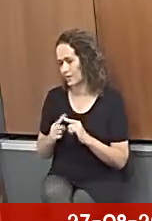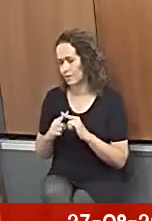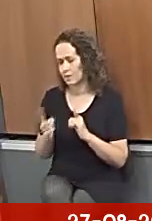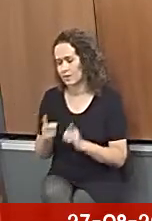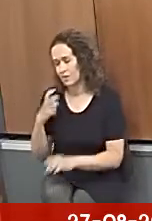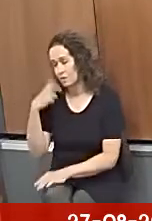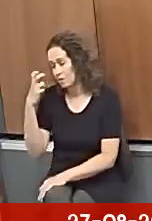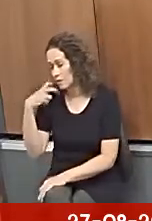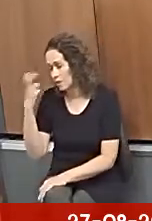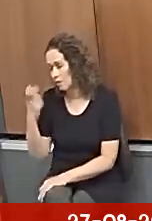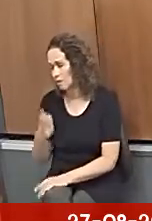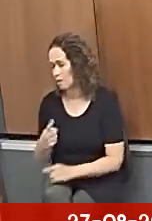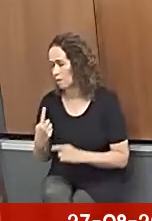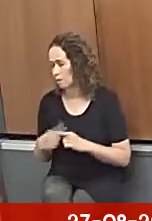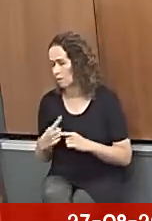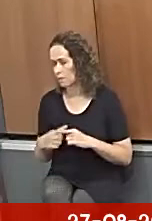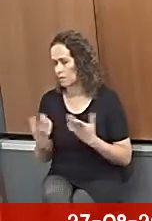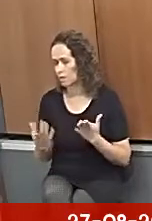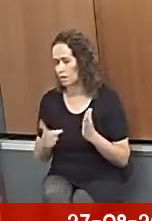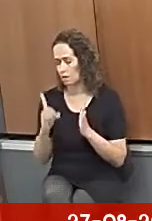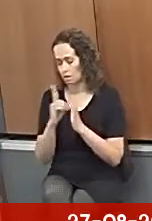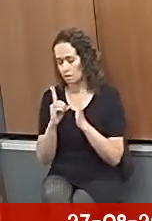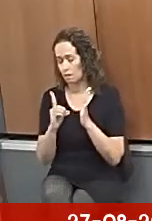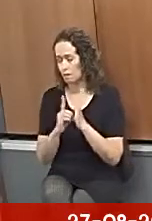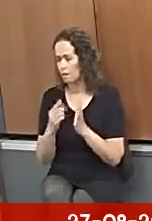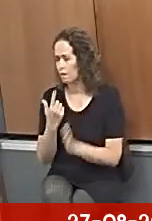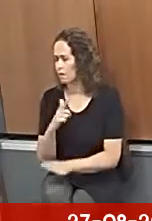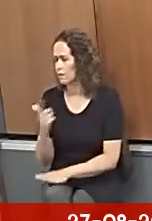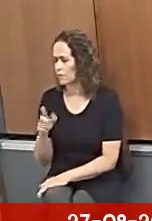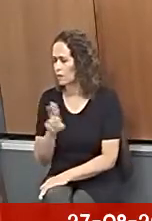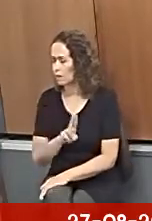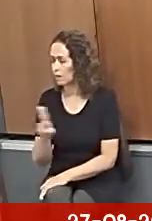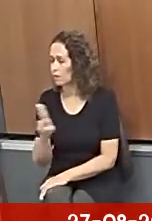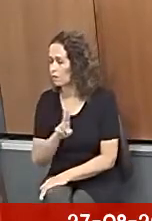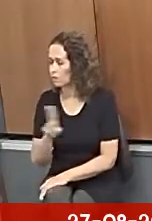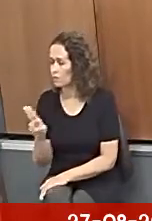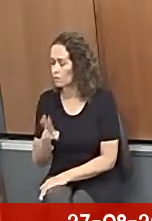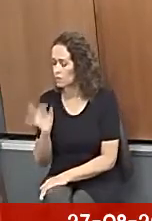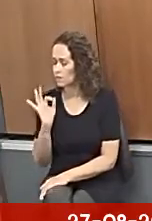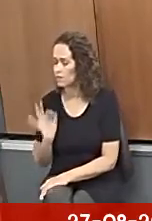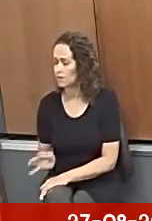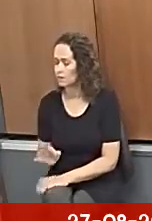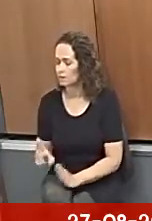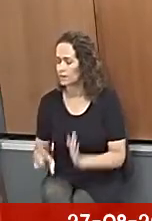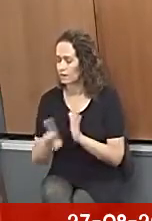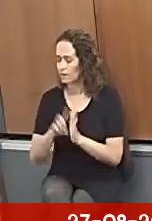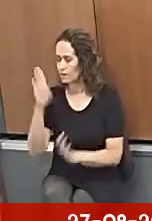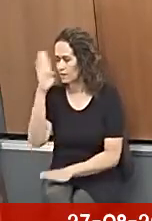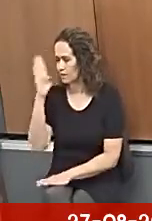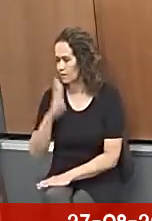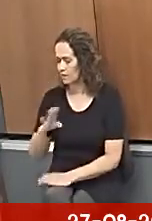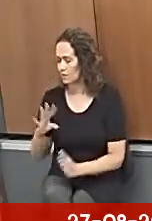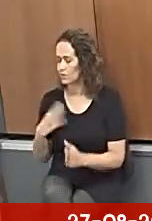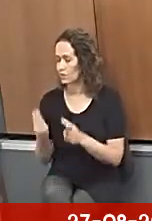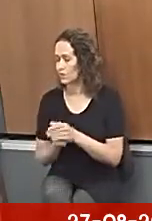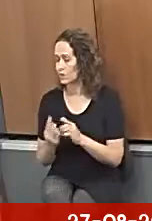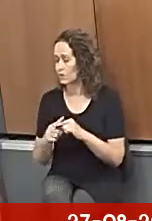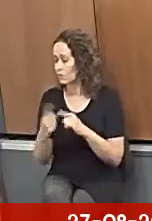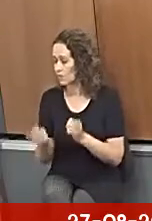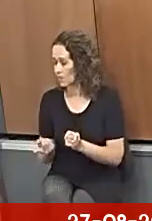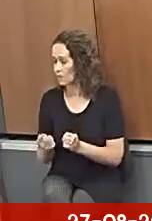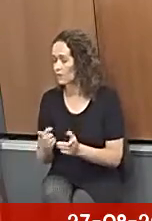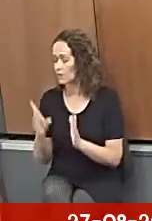vergonhoso porque ele sequer teve a técnica de colocar o nome correto da lei brasileira de inclusão é um decreto presidencial presidencial